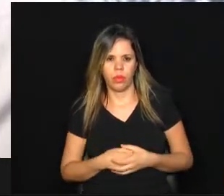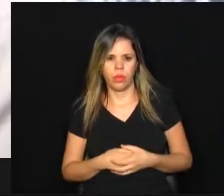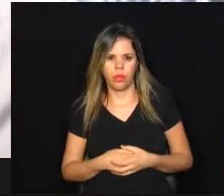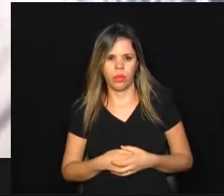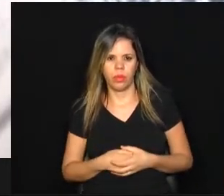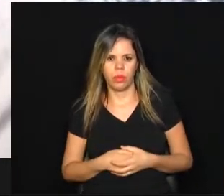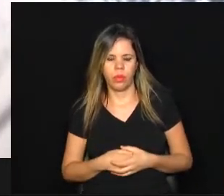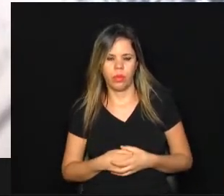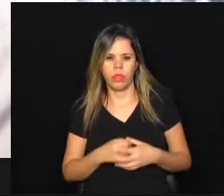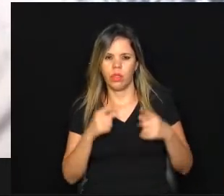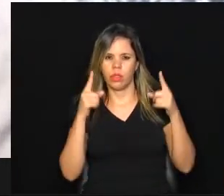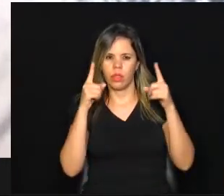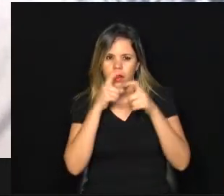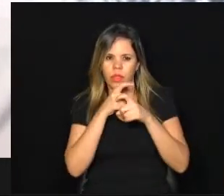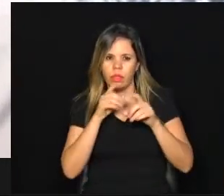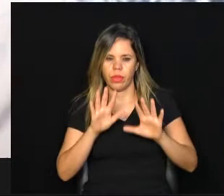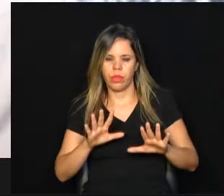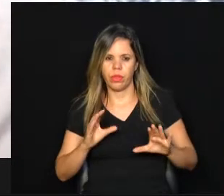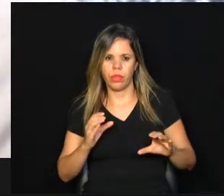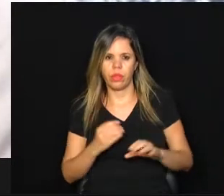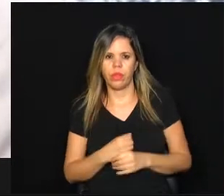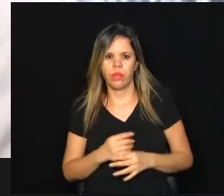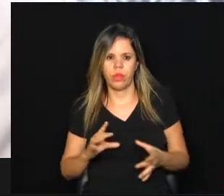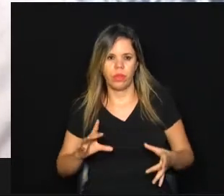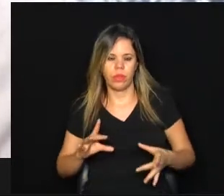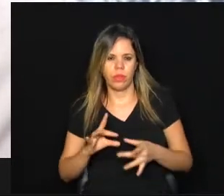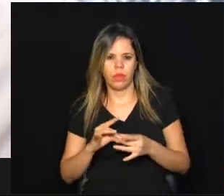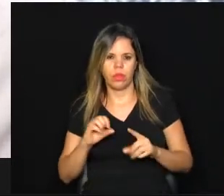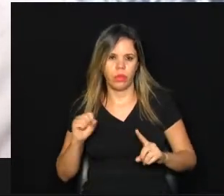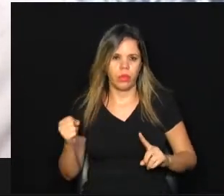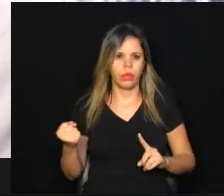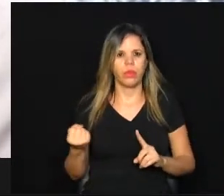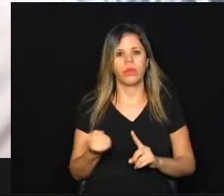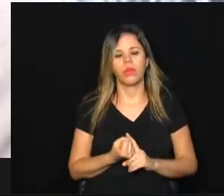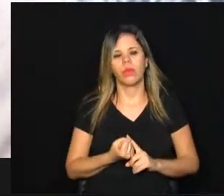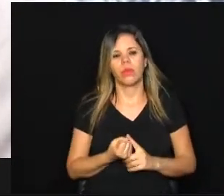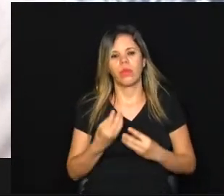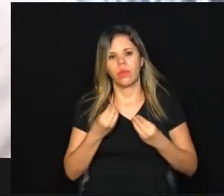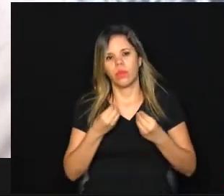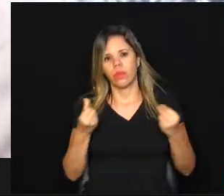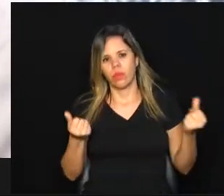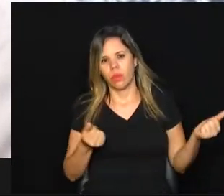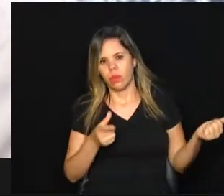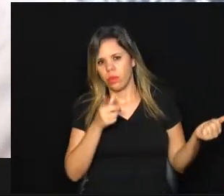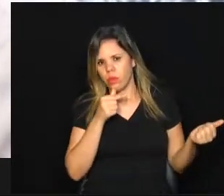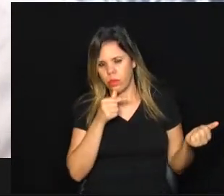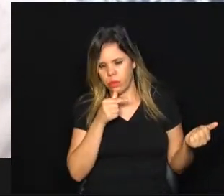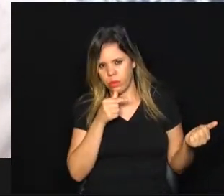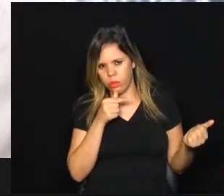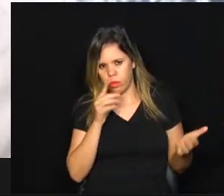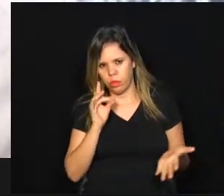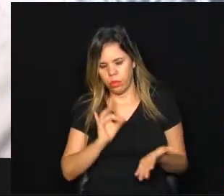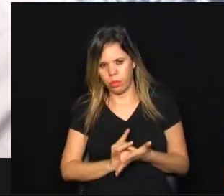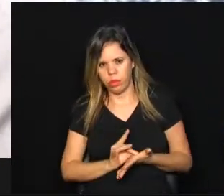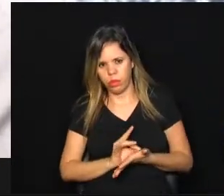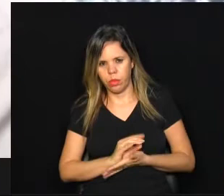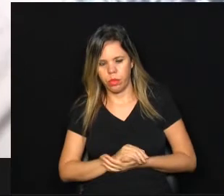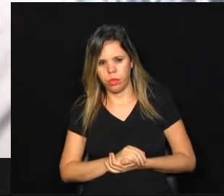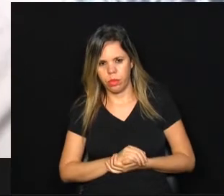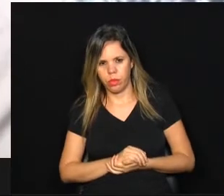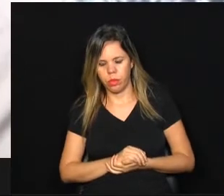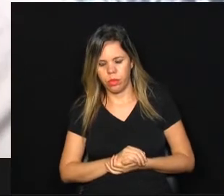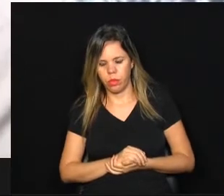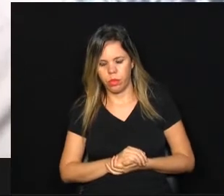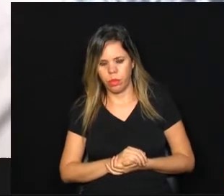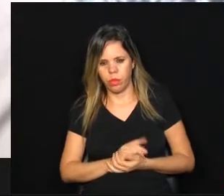é muito complicado. Está totalmente vinculado à questão socioeconômica com a qualidade da água e com a eficiência